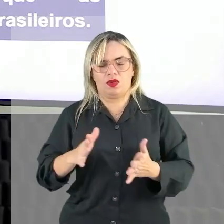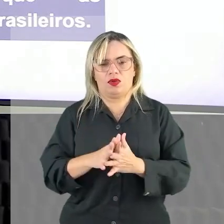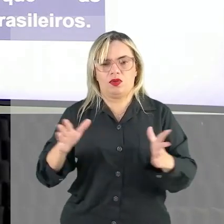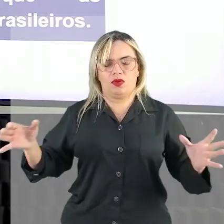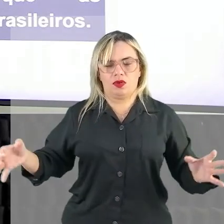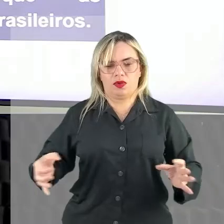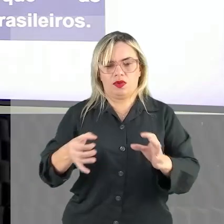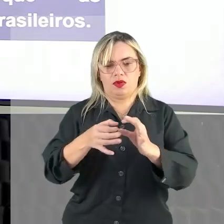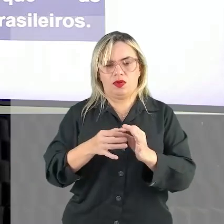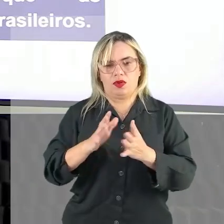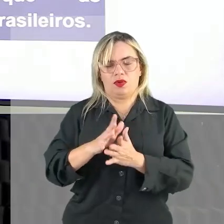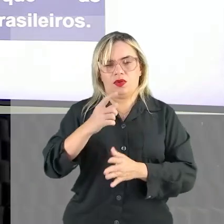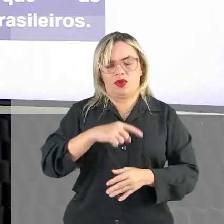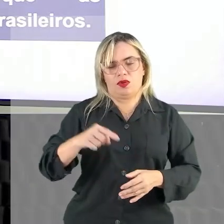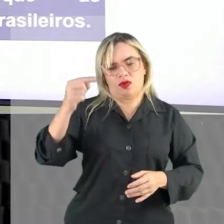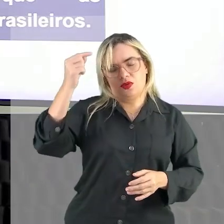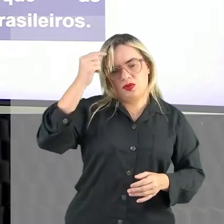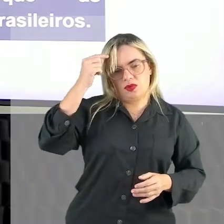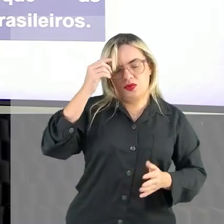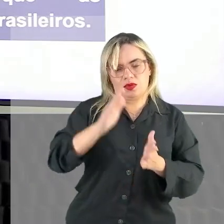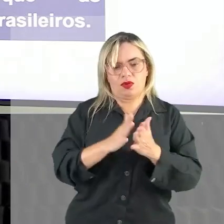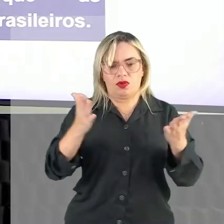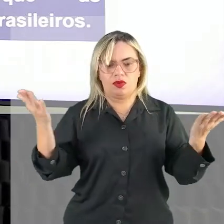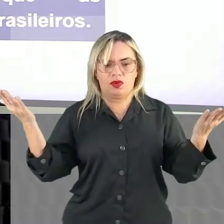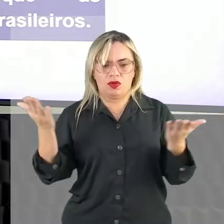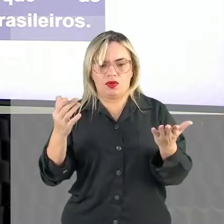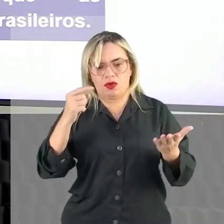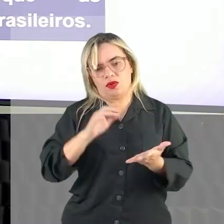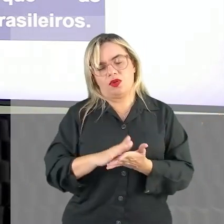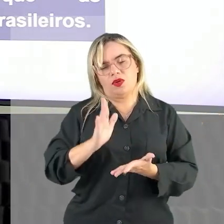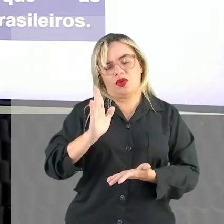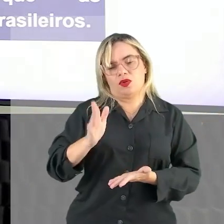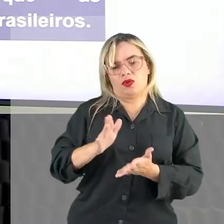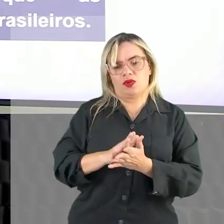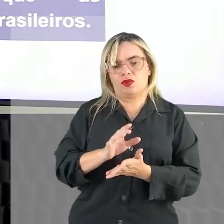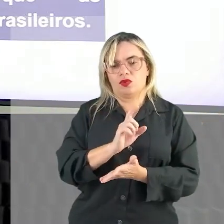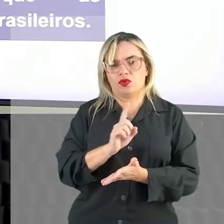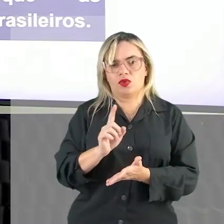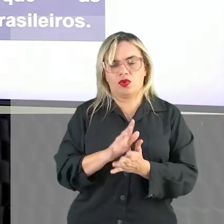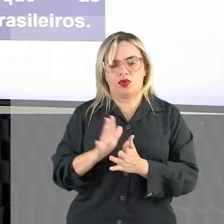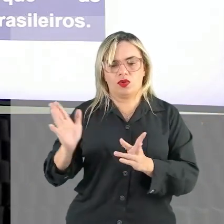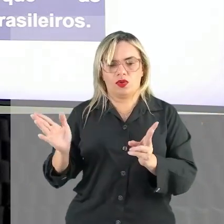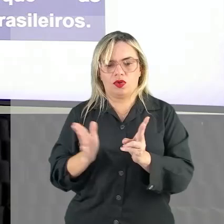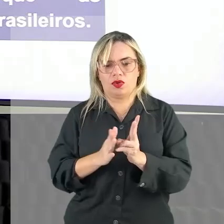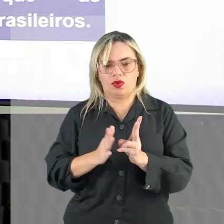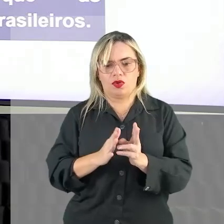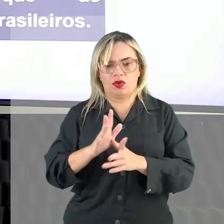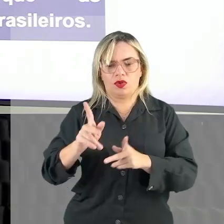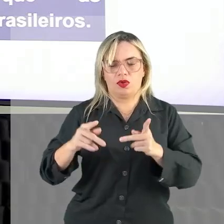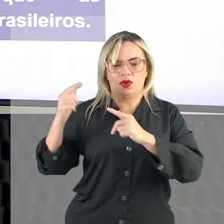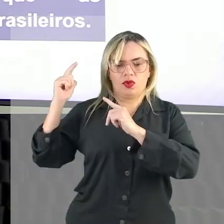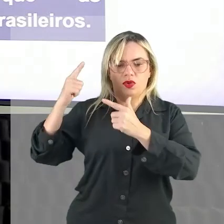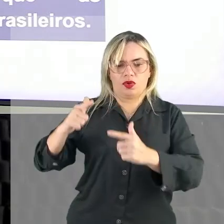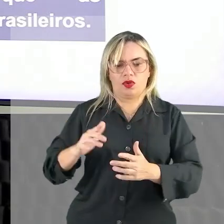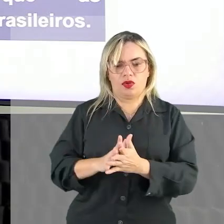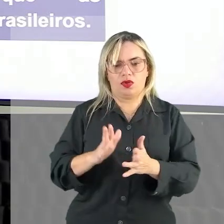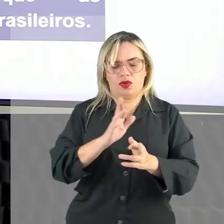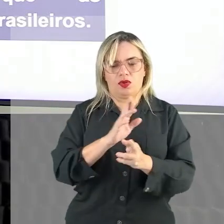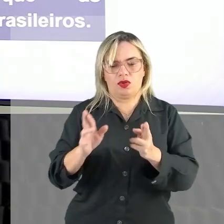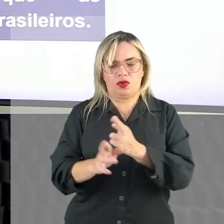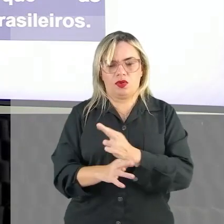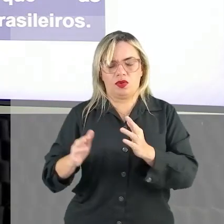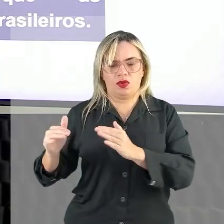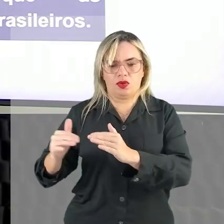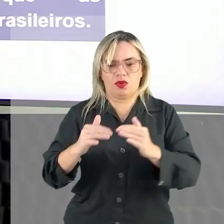ligação. Tal pensamento é extremamente atual, já que não só indígenas, como todas as populações tradicionais, têm uma relação de